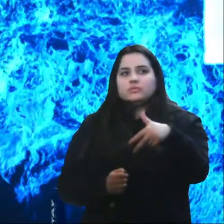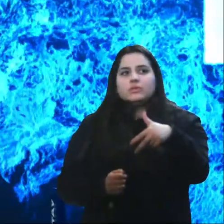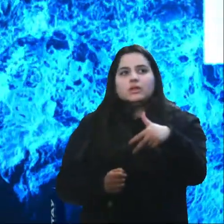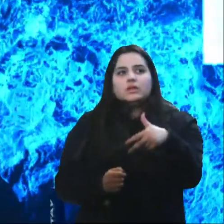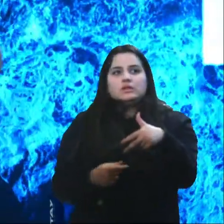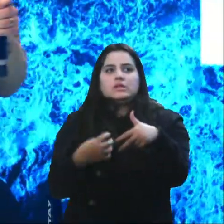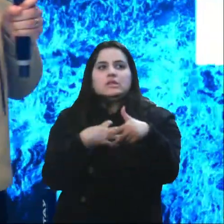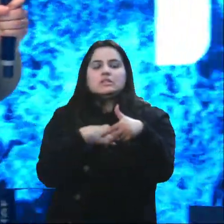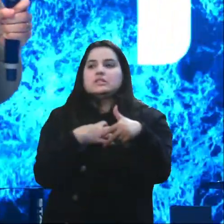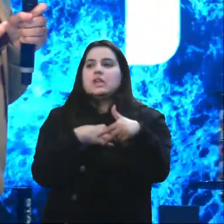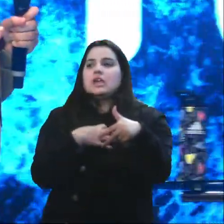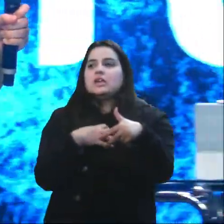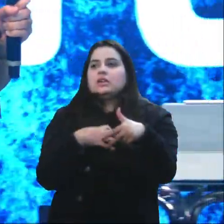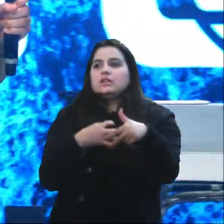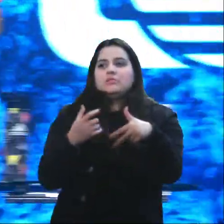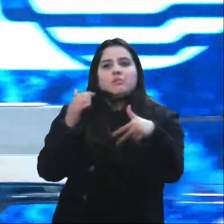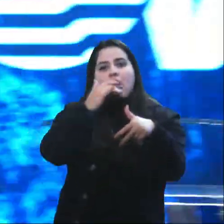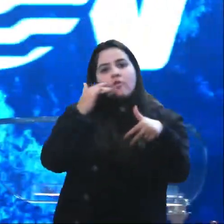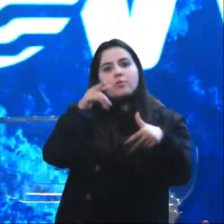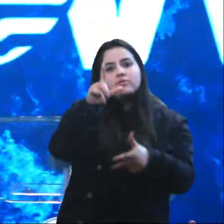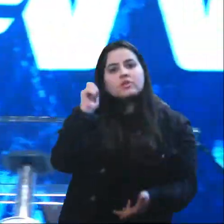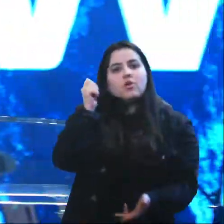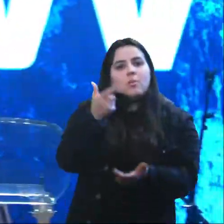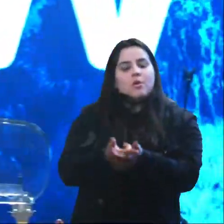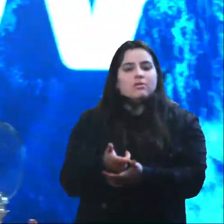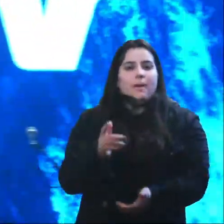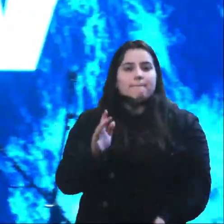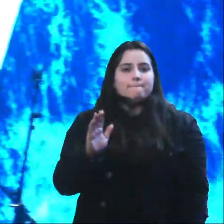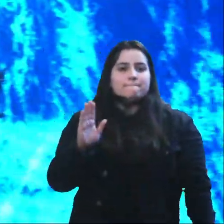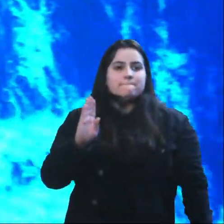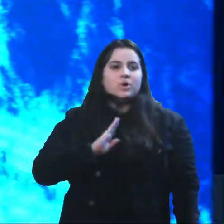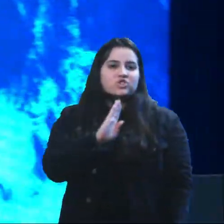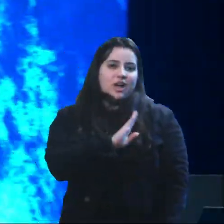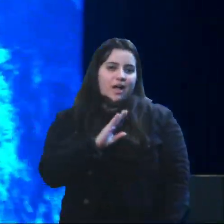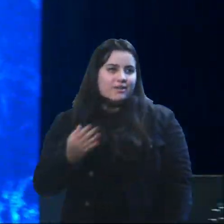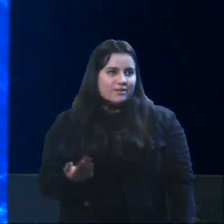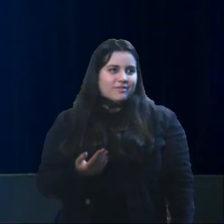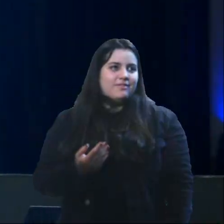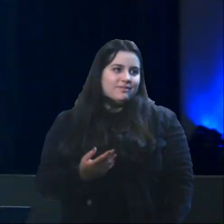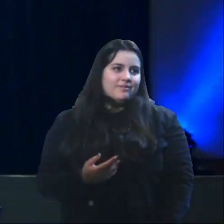sentem o seu perfume que você comprou lá na Boticário, aquele Malbec,